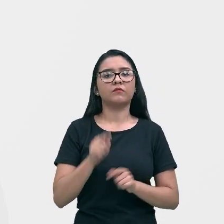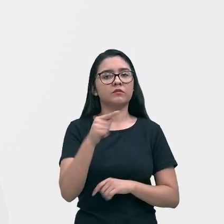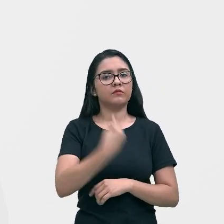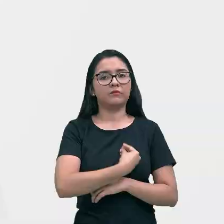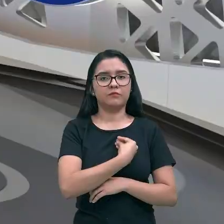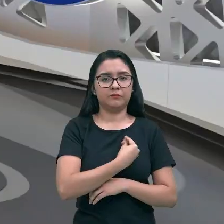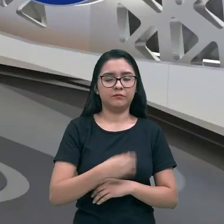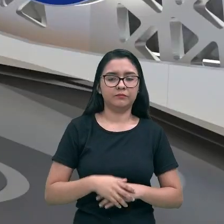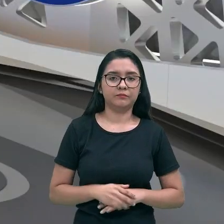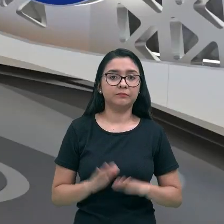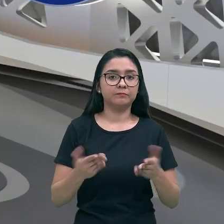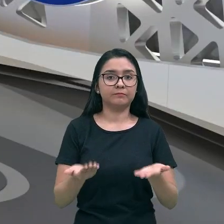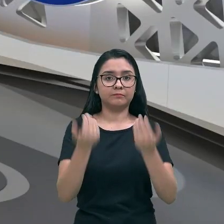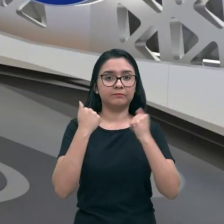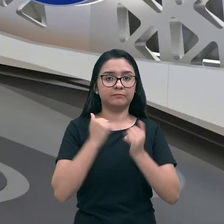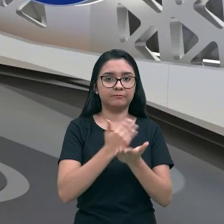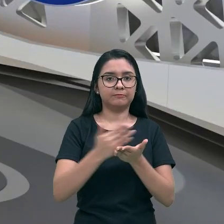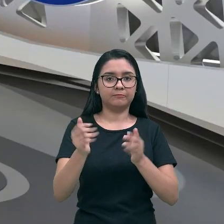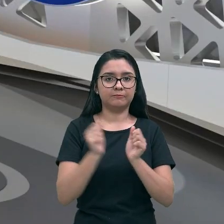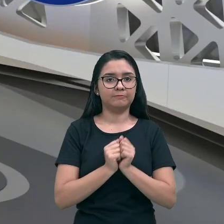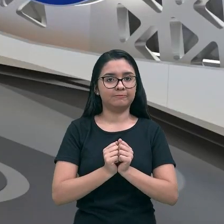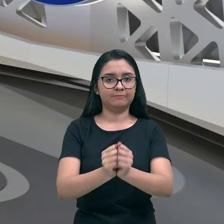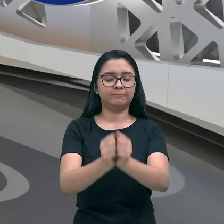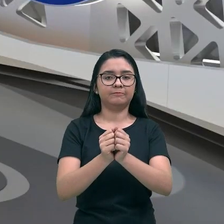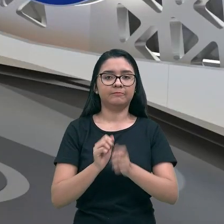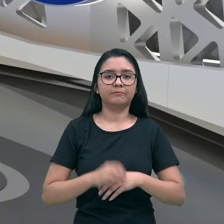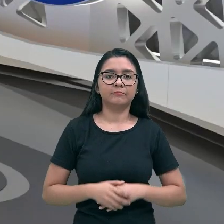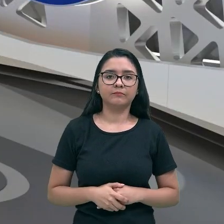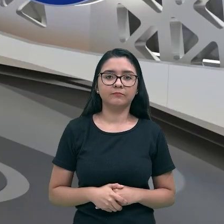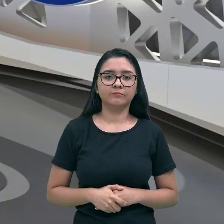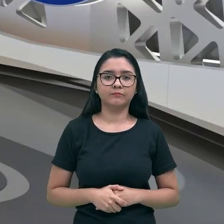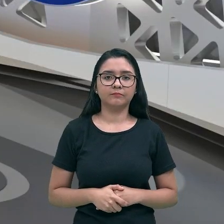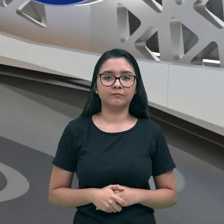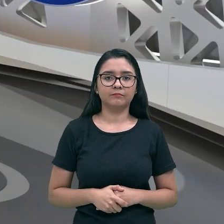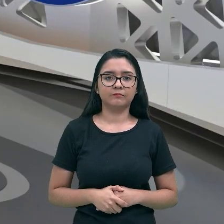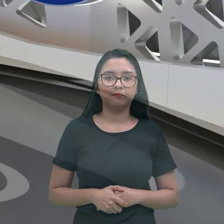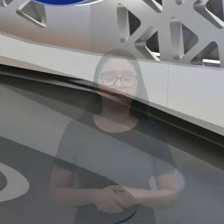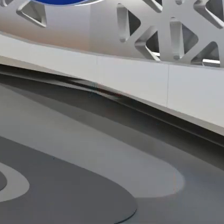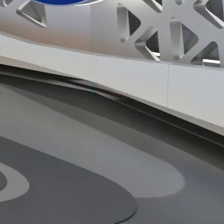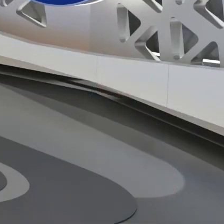pessoal? Então, vamos juntos para essa aula.